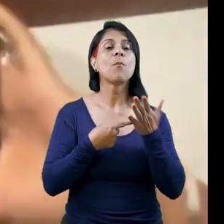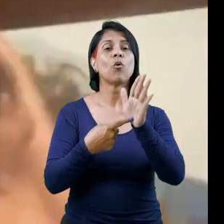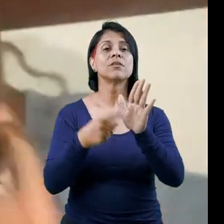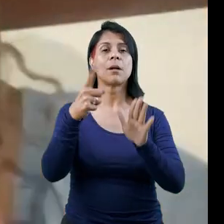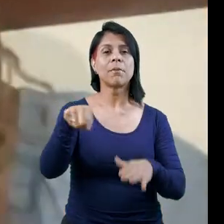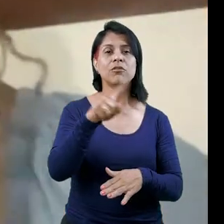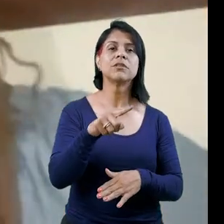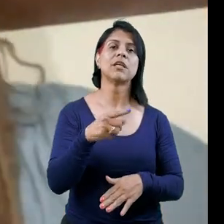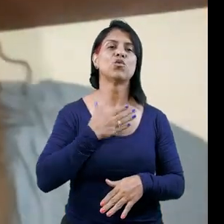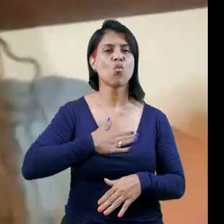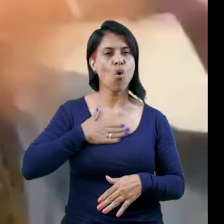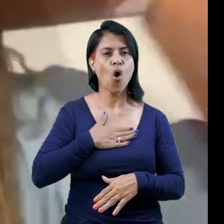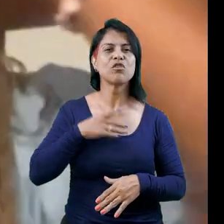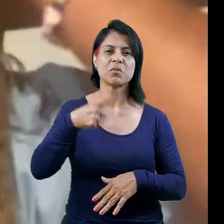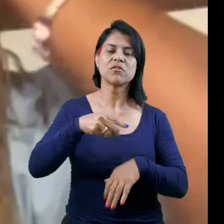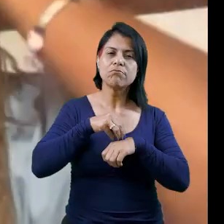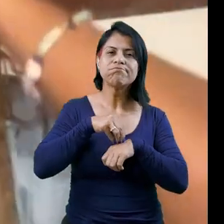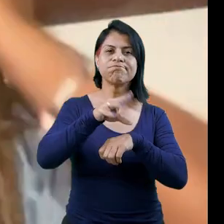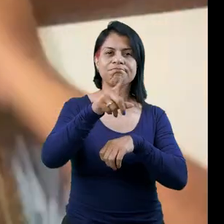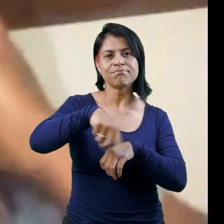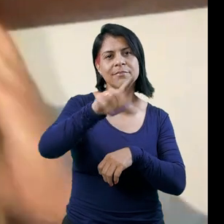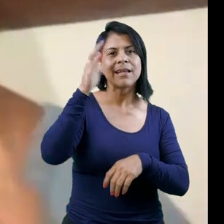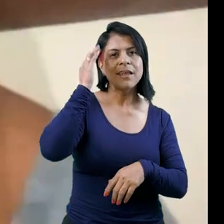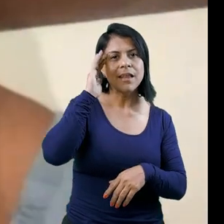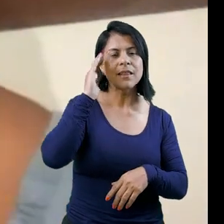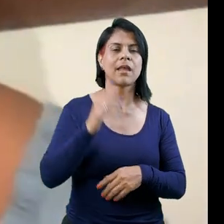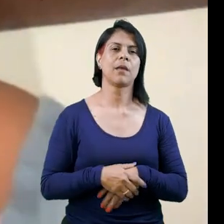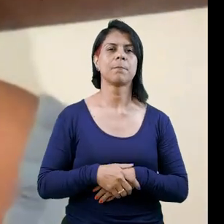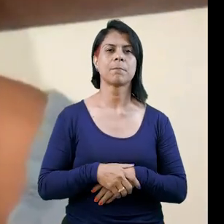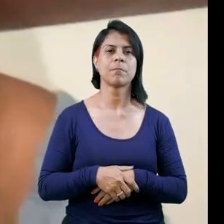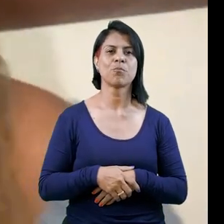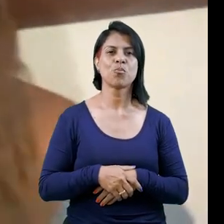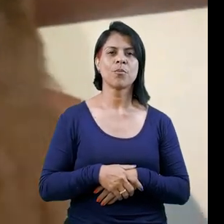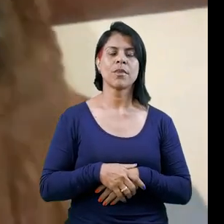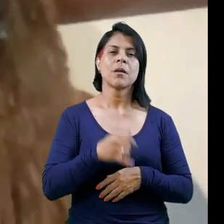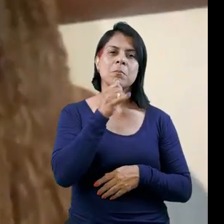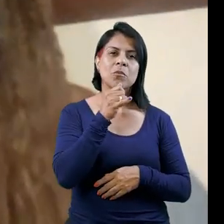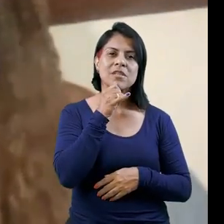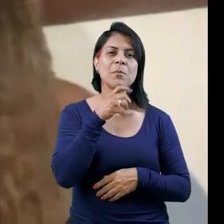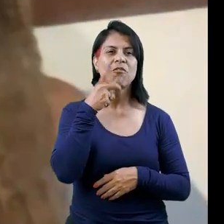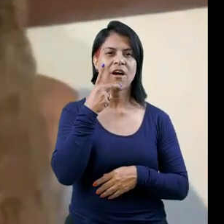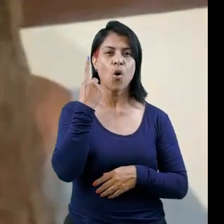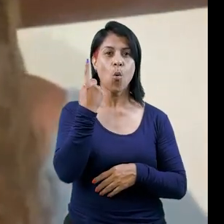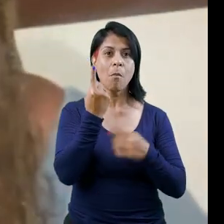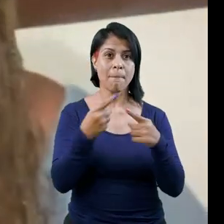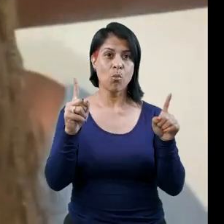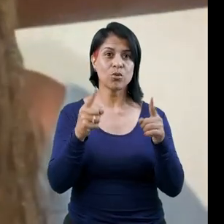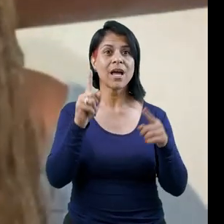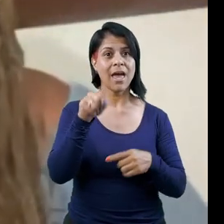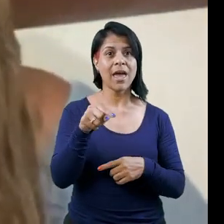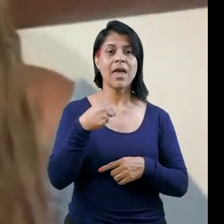gosto de passar. Eu Não Vou Morrer é uma música que chegou para mim como um